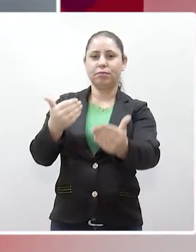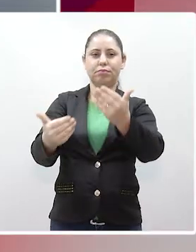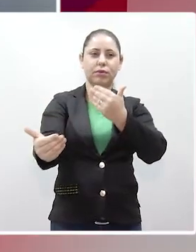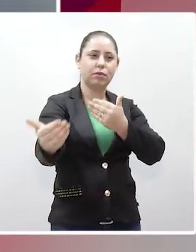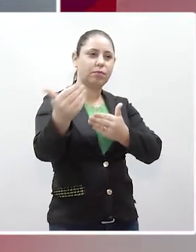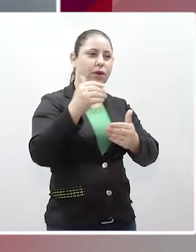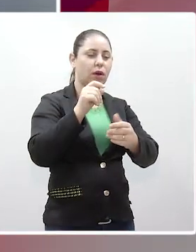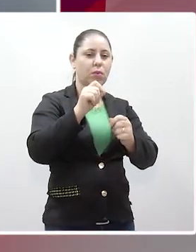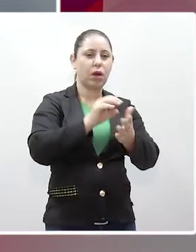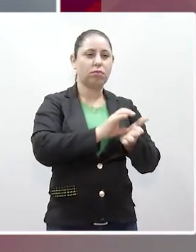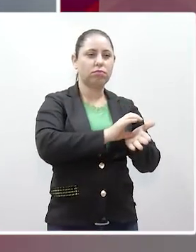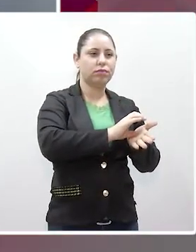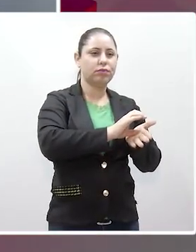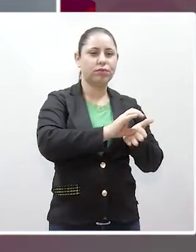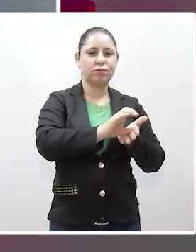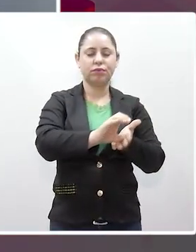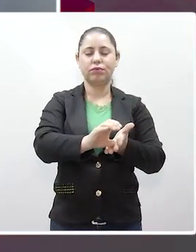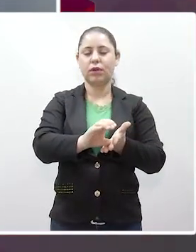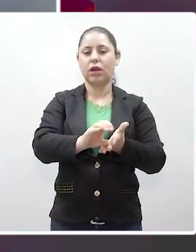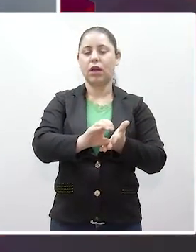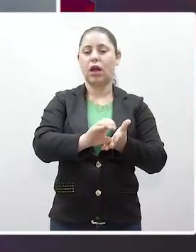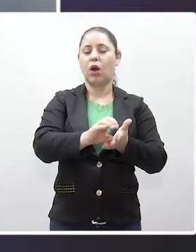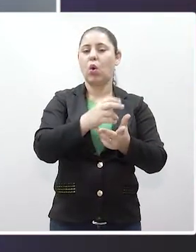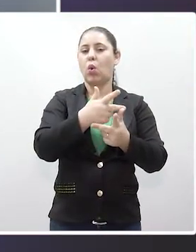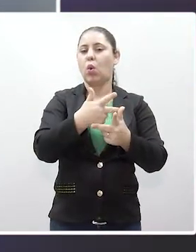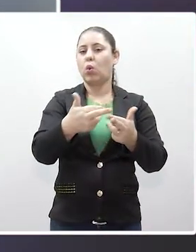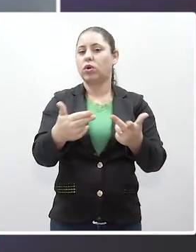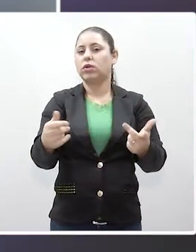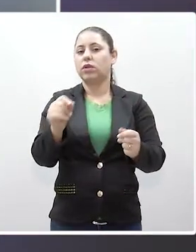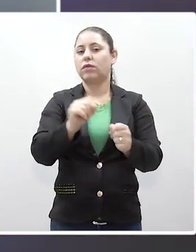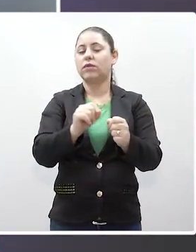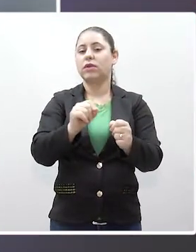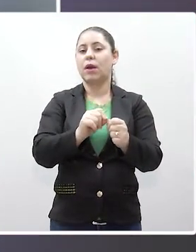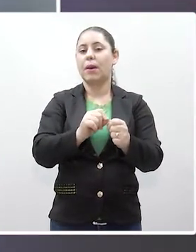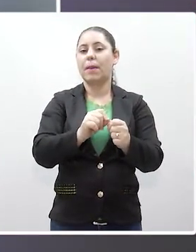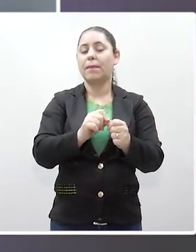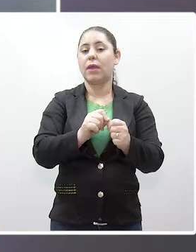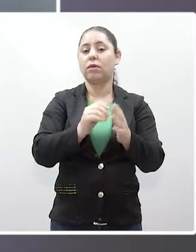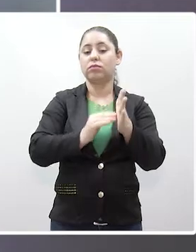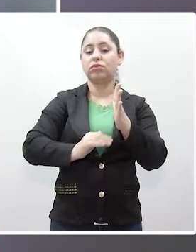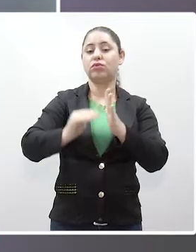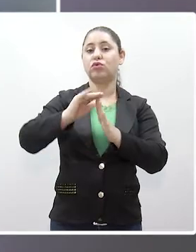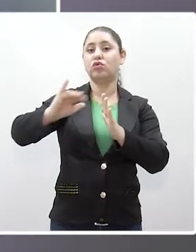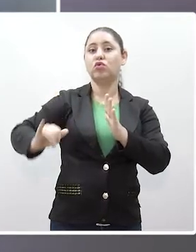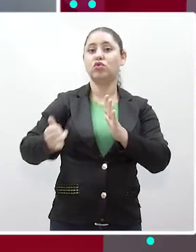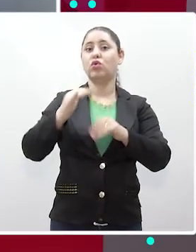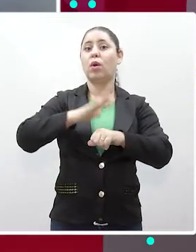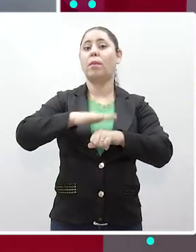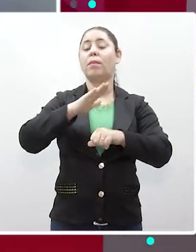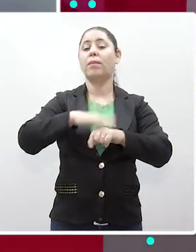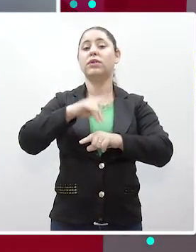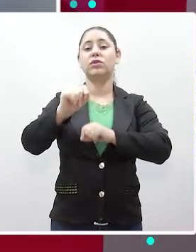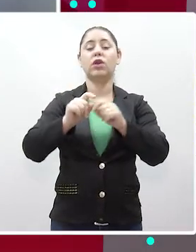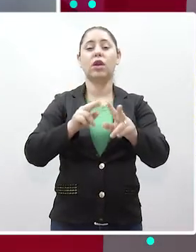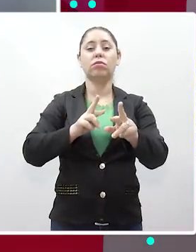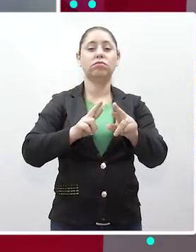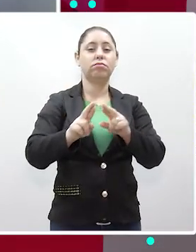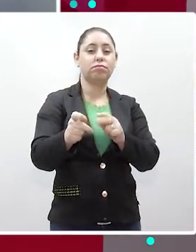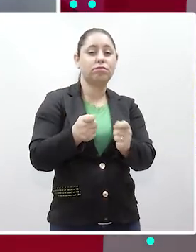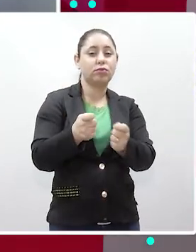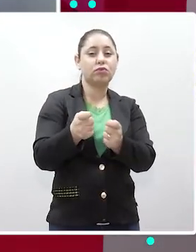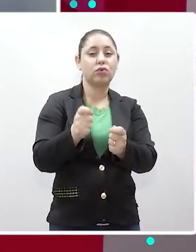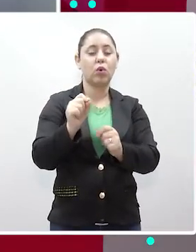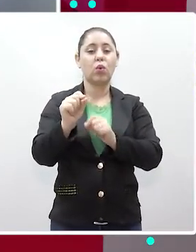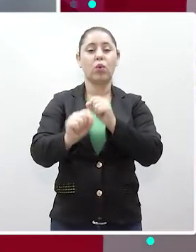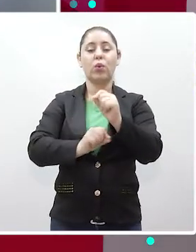para o Brasil para aplicar em investimentos aqui no país, que agora está pagando uma taxa de juros mais alta. E aí você controla um pouco